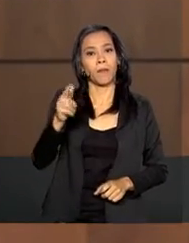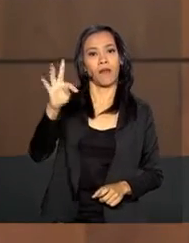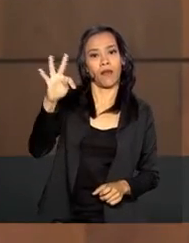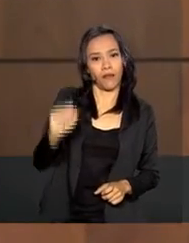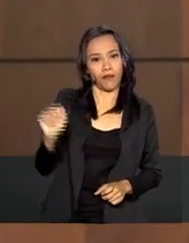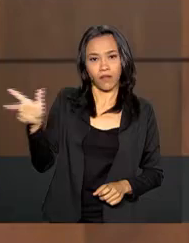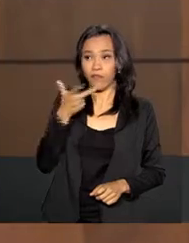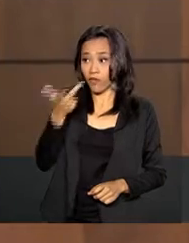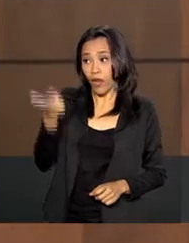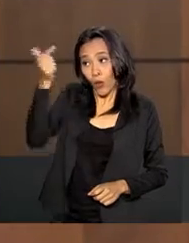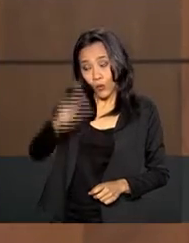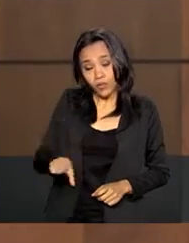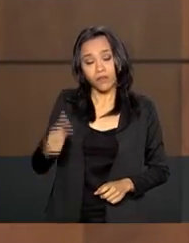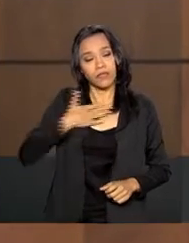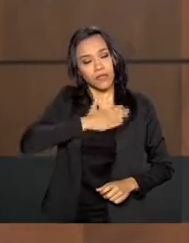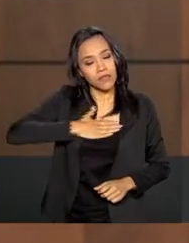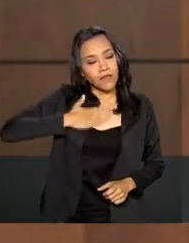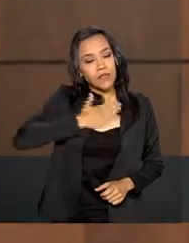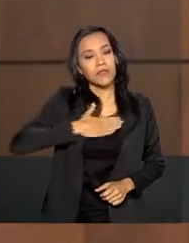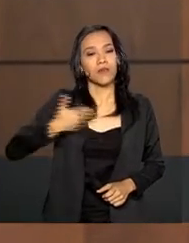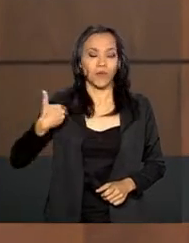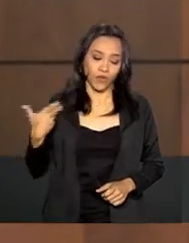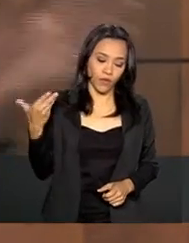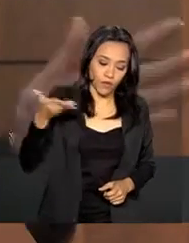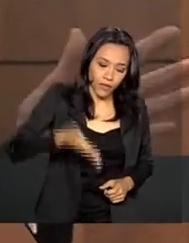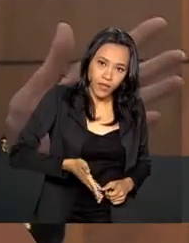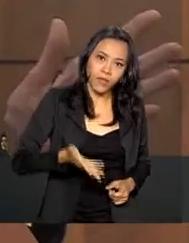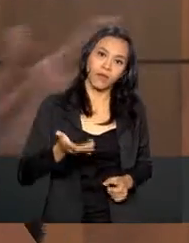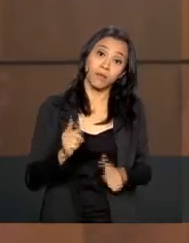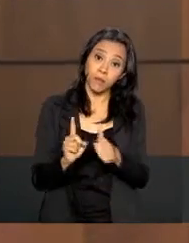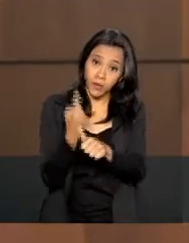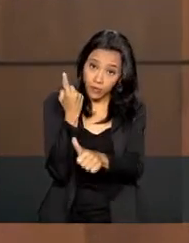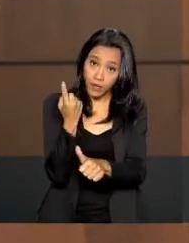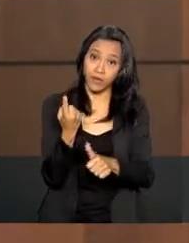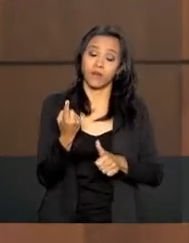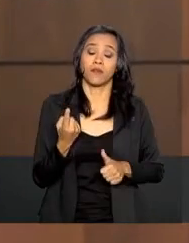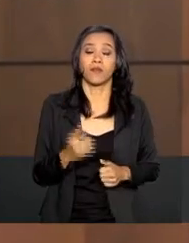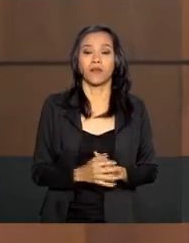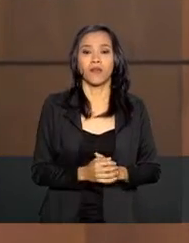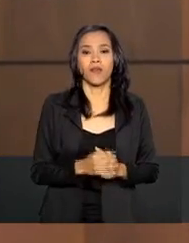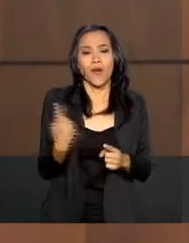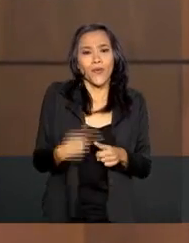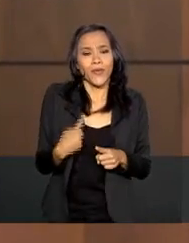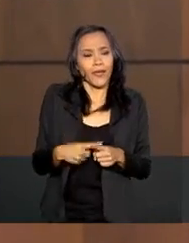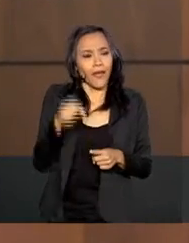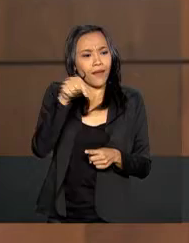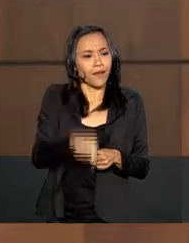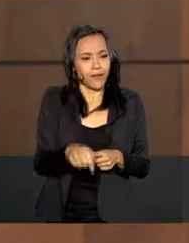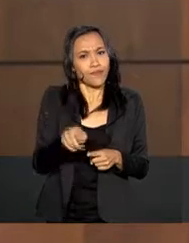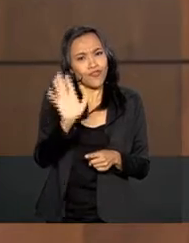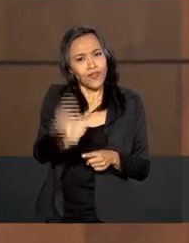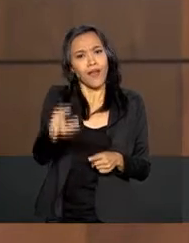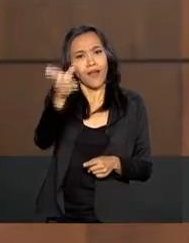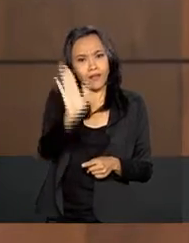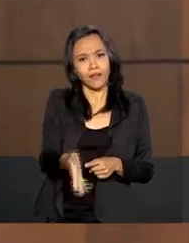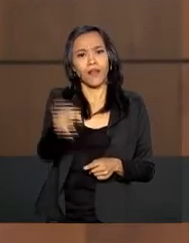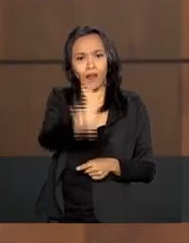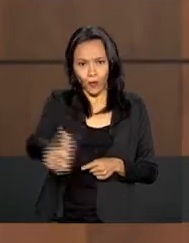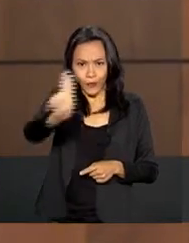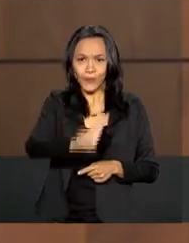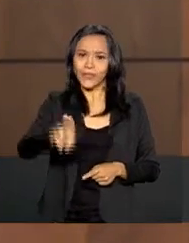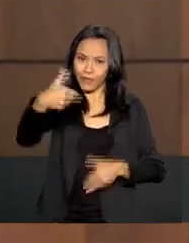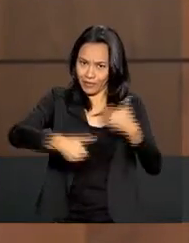dá satisfação enorme que vem aqui primeiro como disse porque aqui me servir fisicamente mas hoje